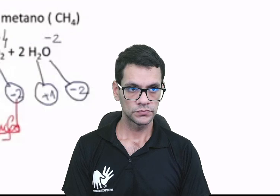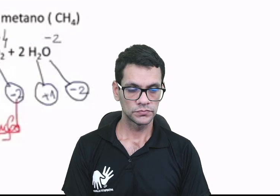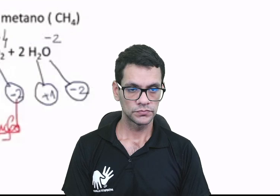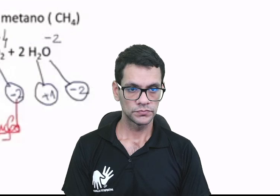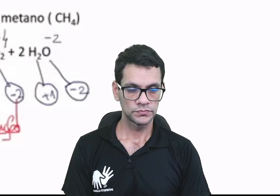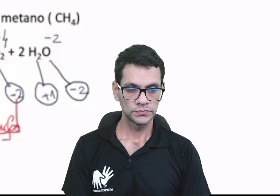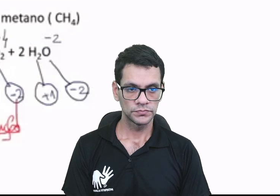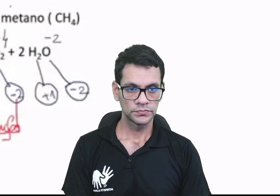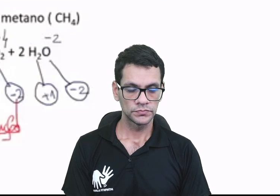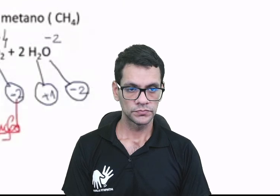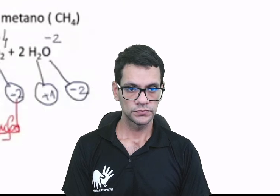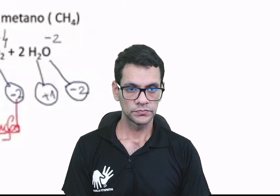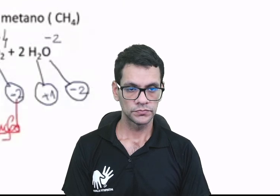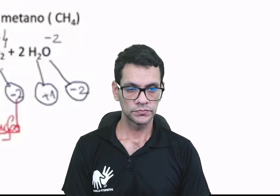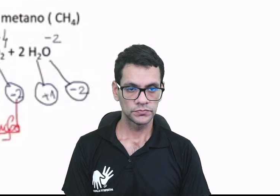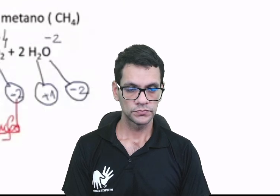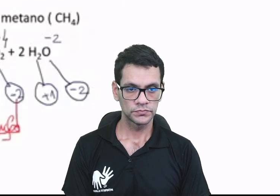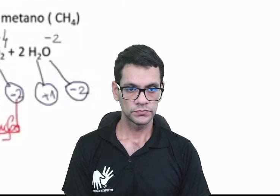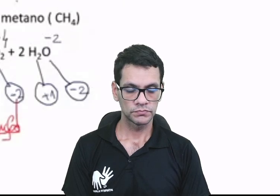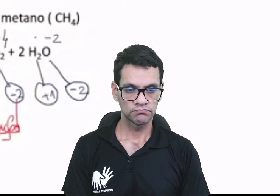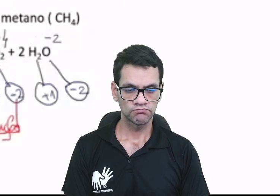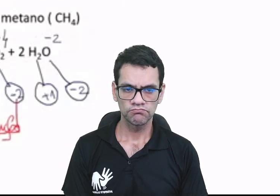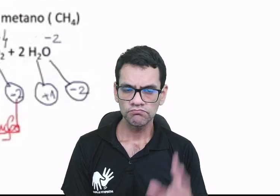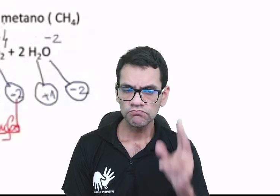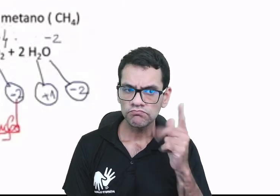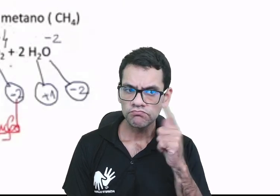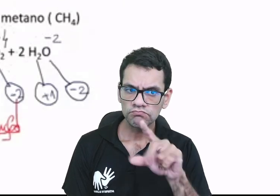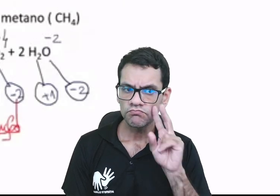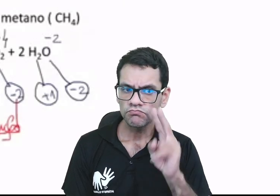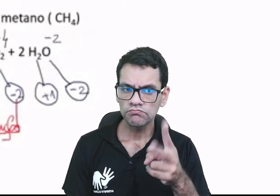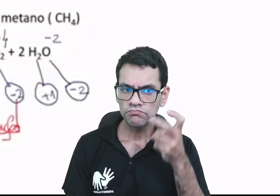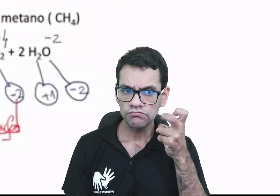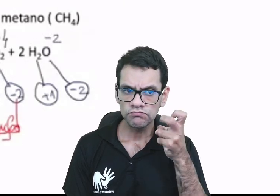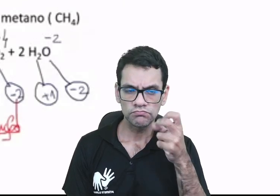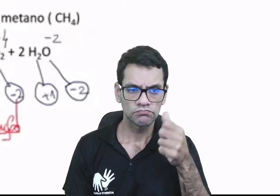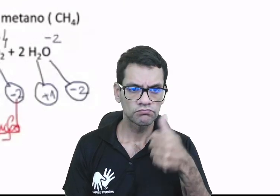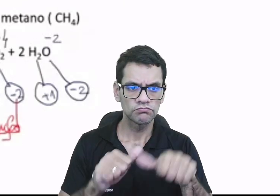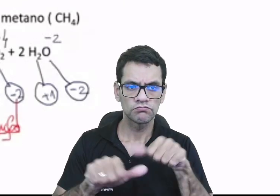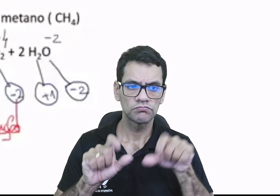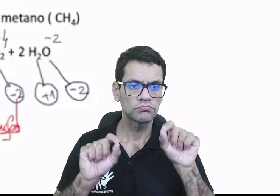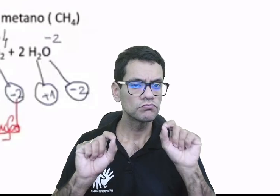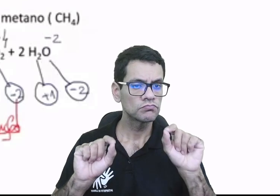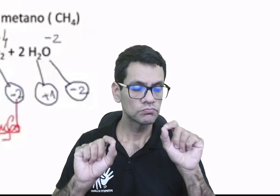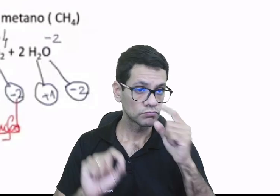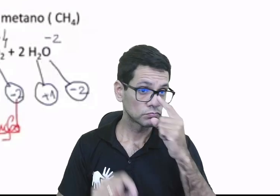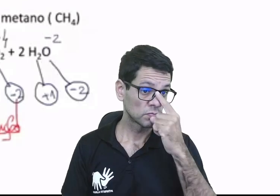Que mais? O que mais que a gente consegue observar de alteração aqui?